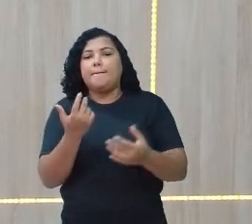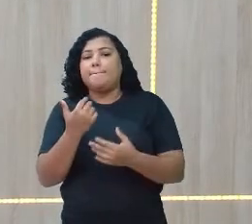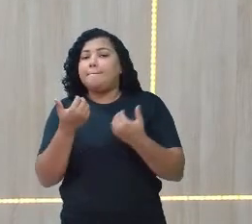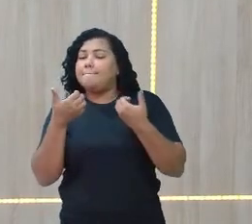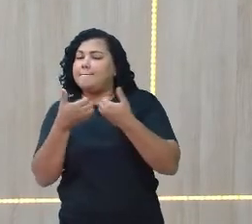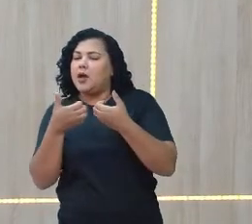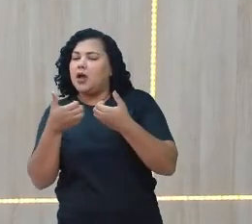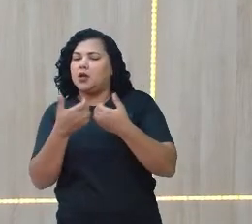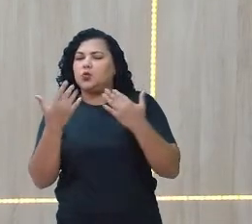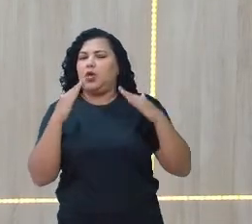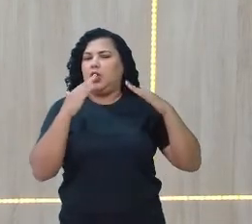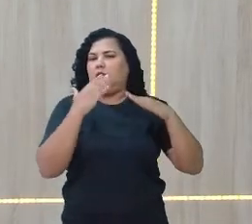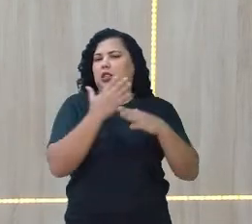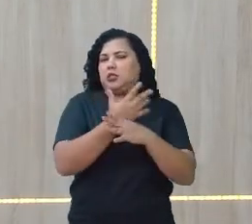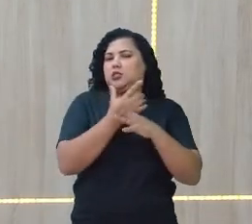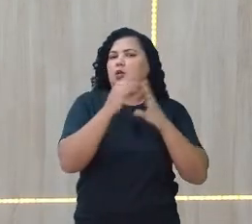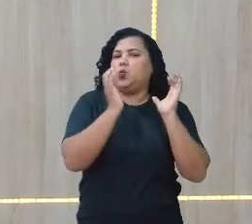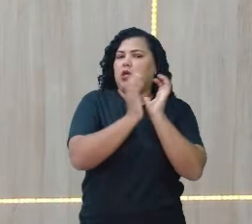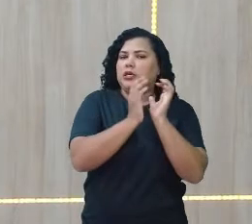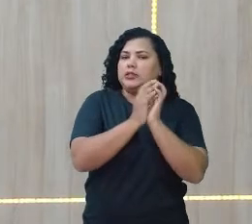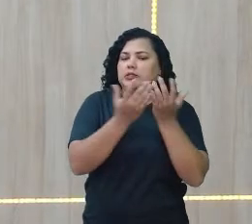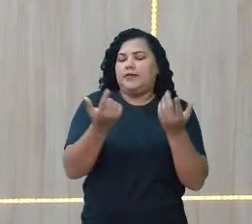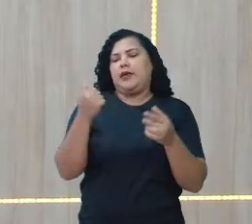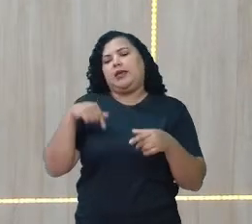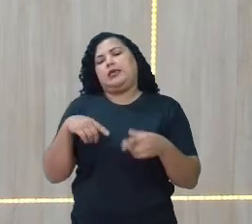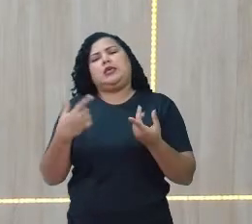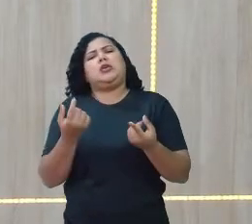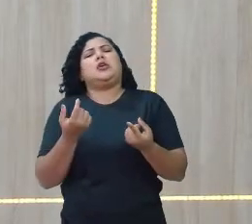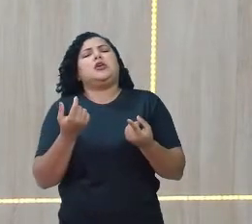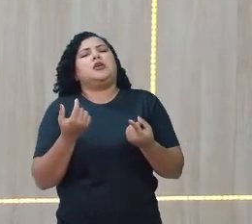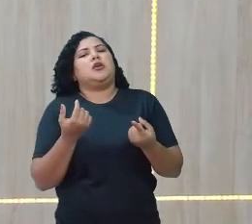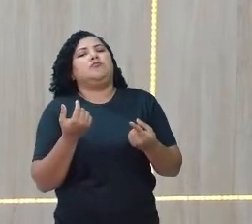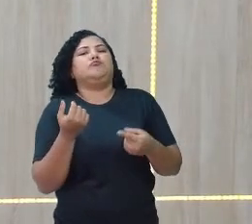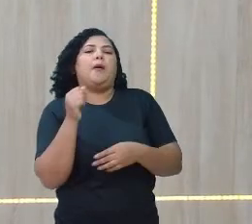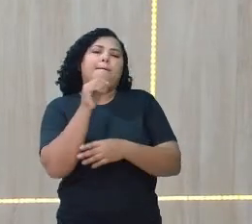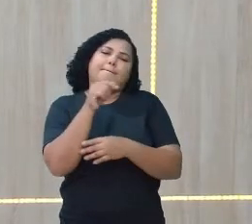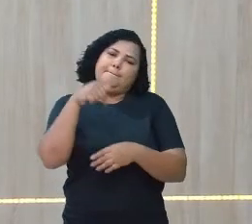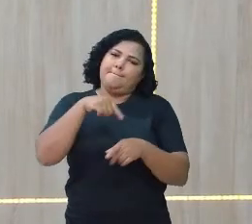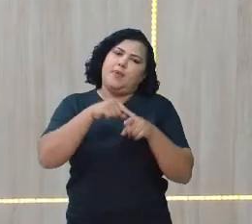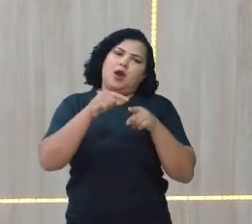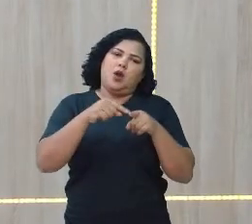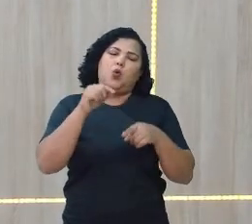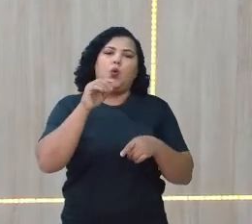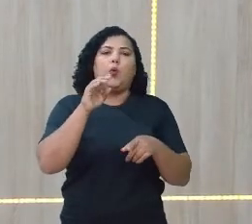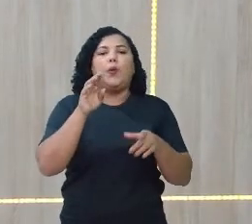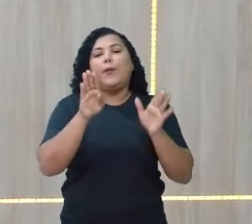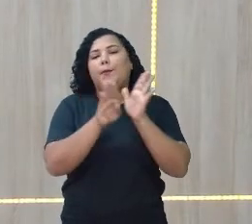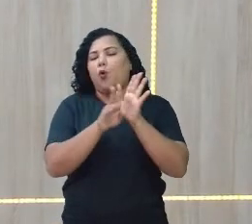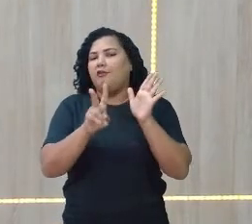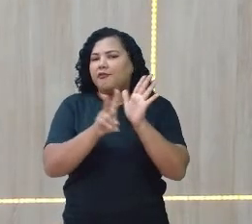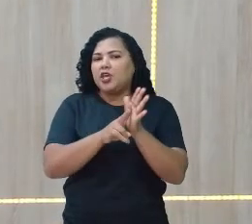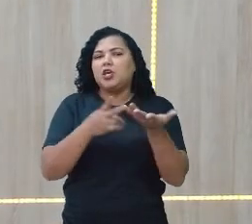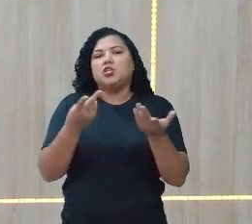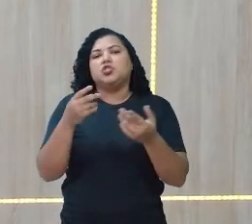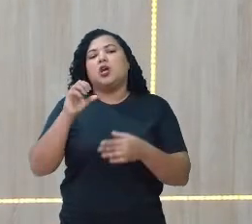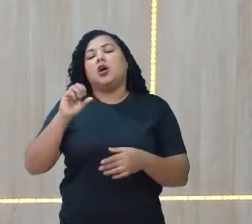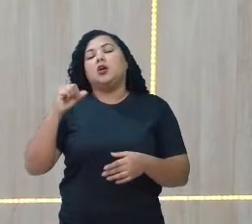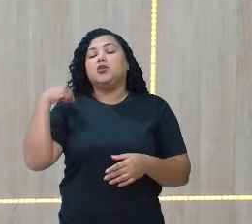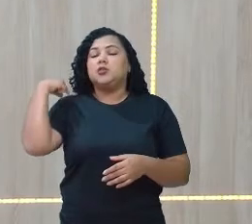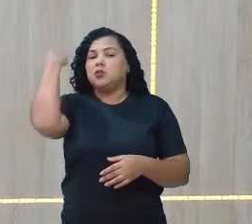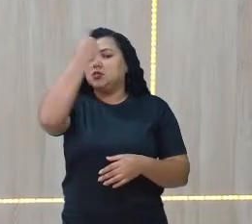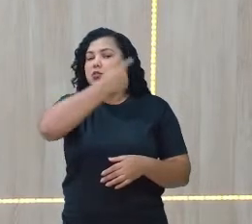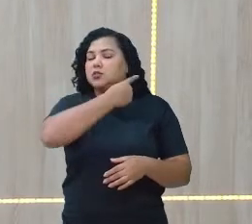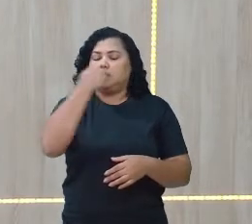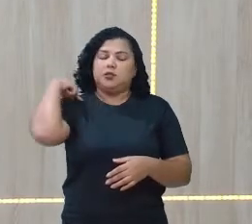ou seja, não apenas no bairro do Recife, né, de Santo Antônio de São José e Boa Vista. Né? Então a gente tem uma parte da população que vai, né,